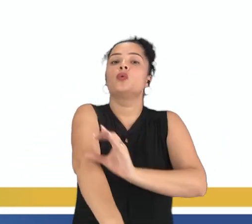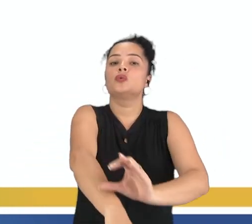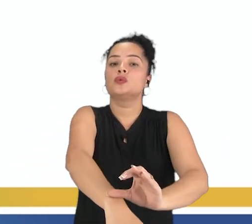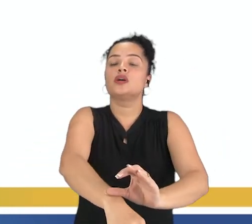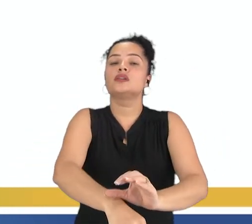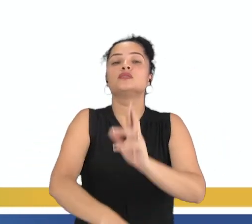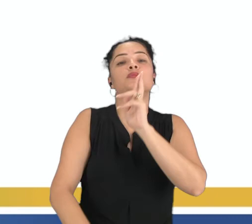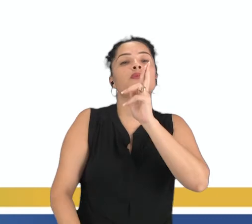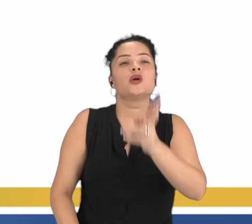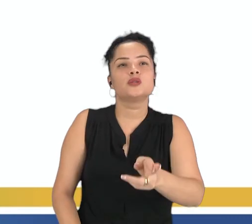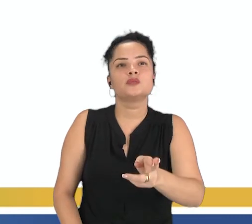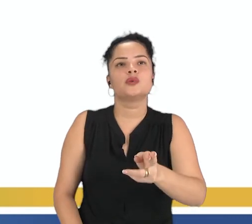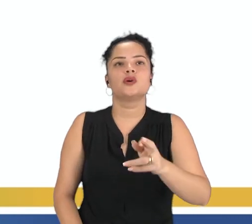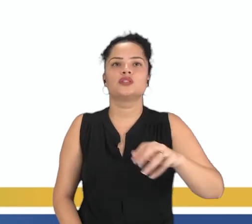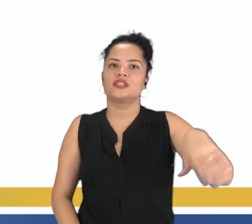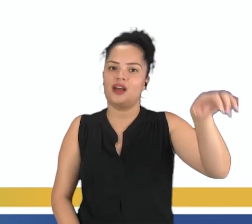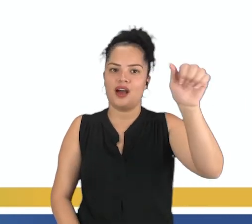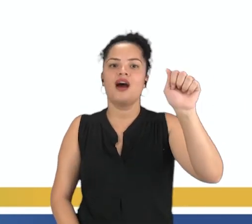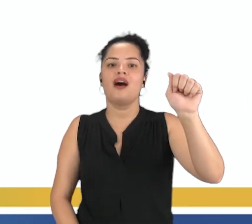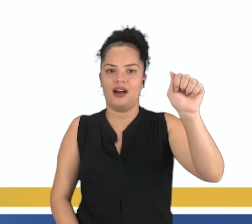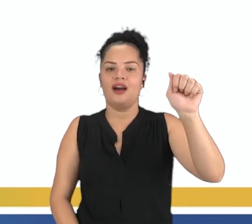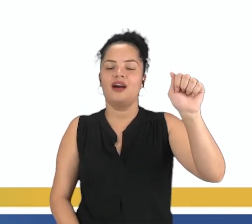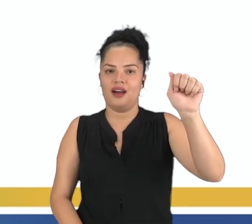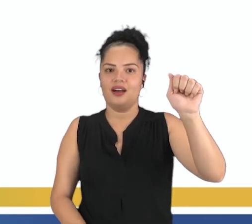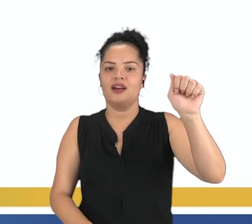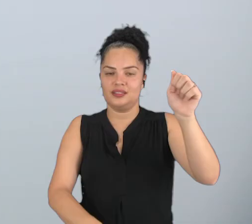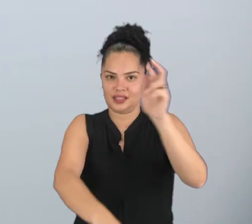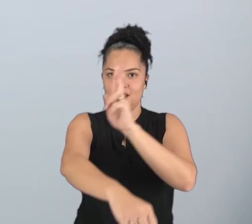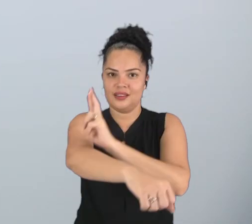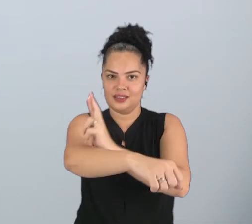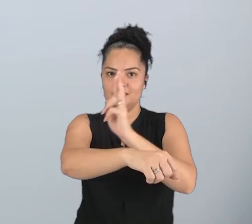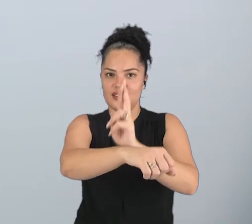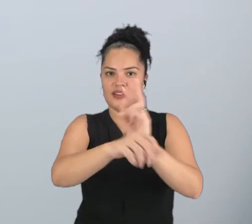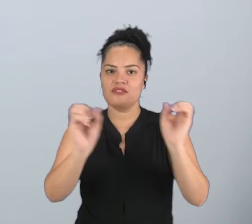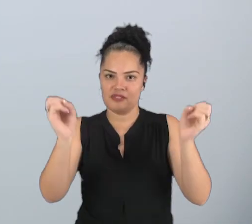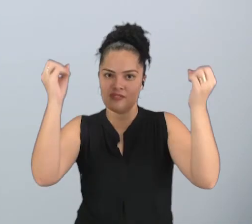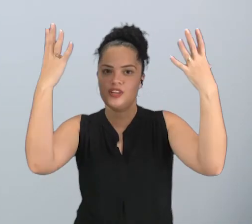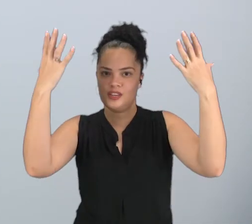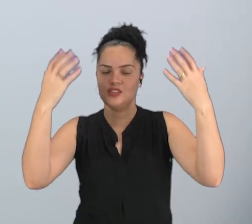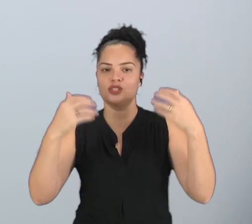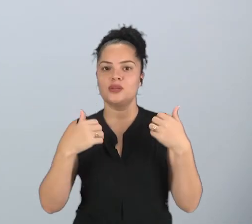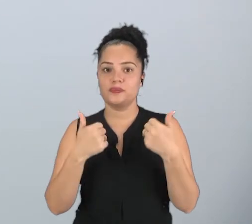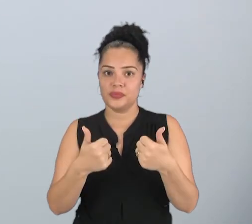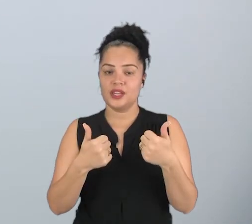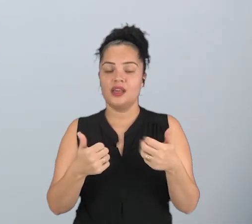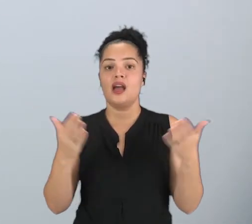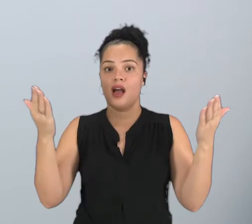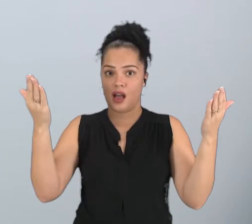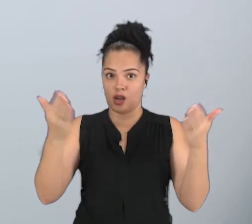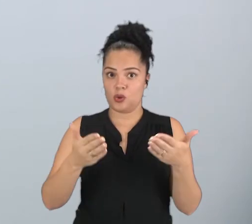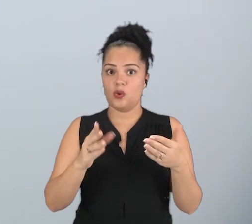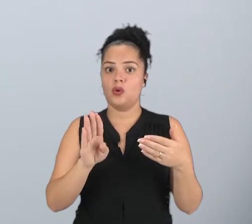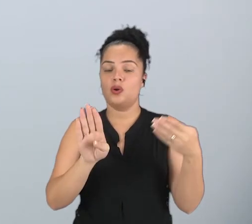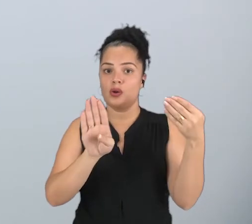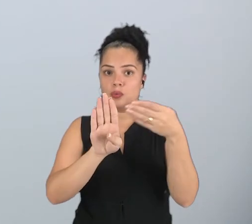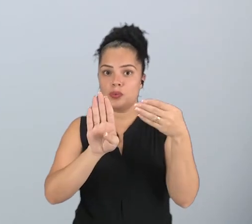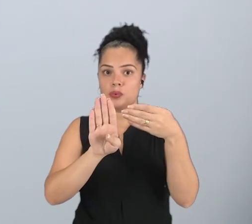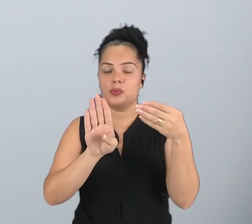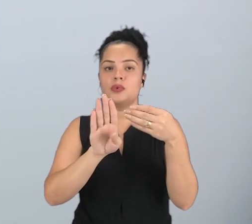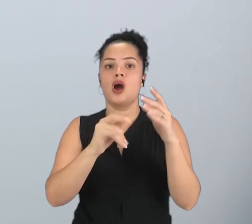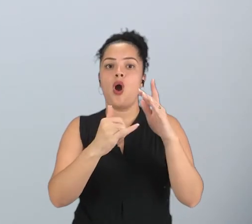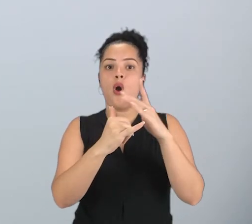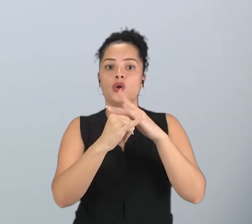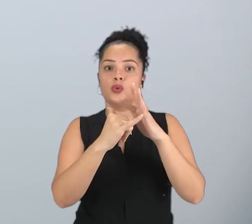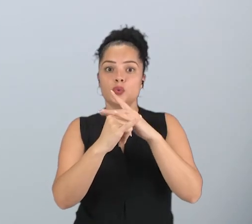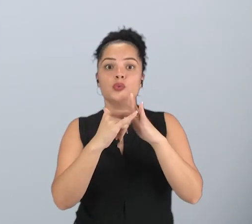você também já sabe que a resposta certa são em rituais religiosos. E eu deixo um linkzinho do YouTube com